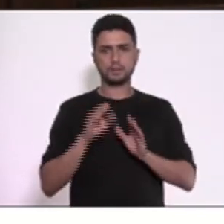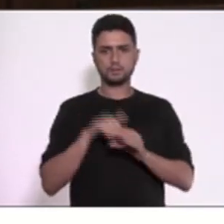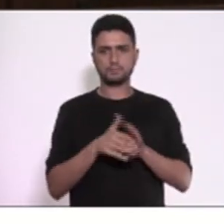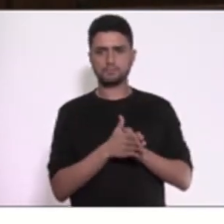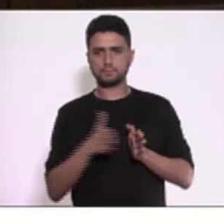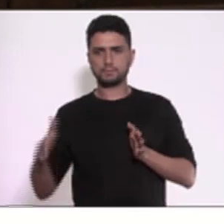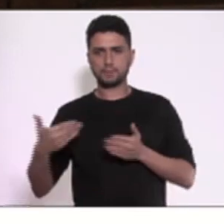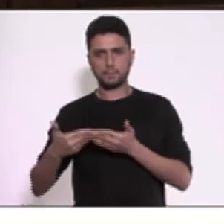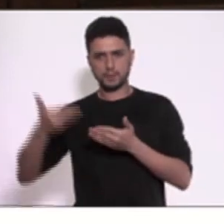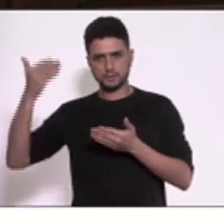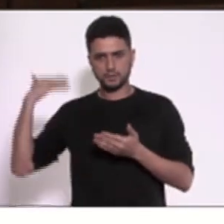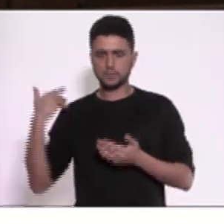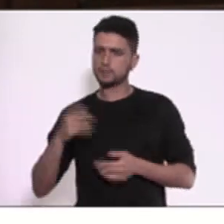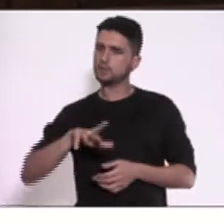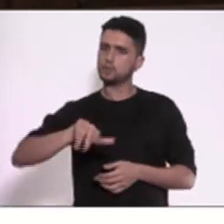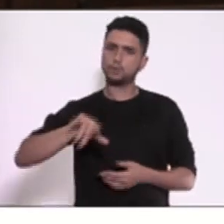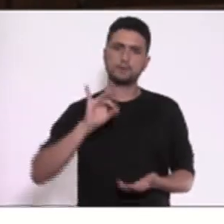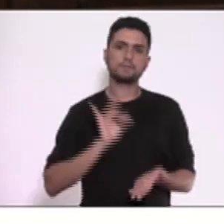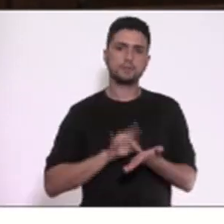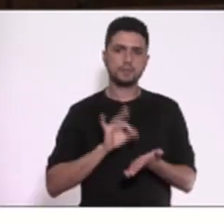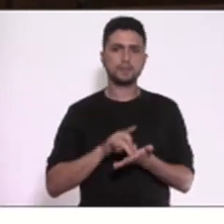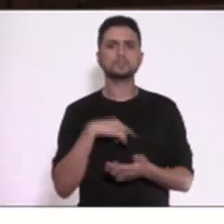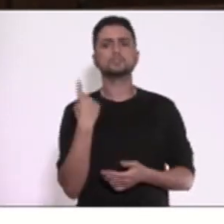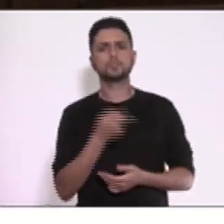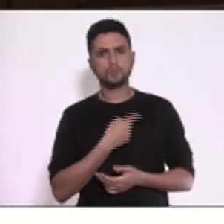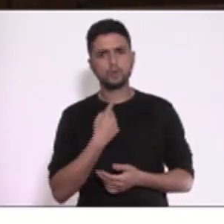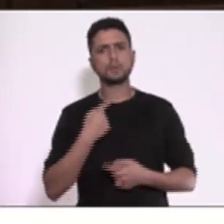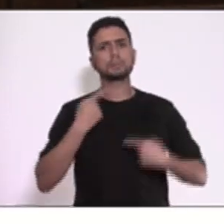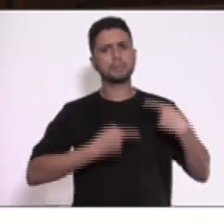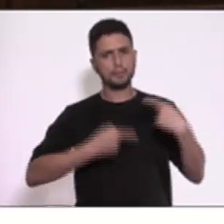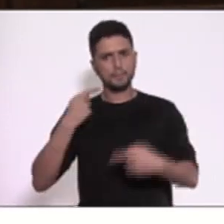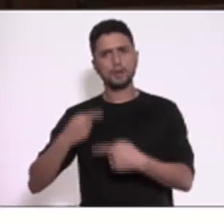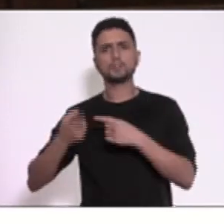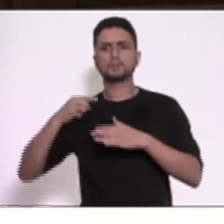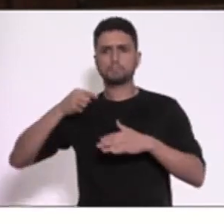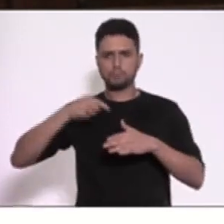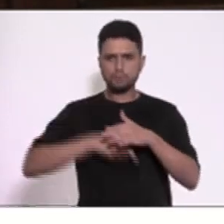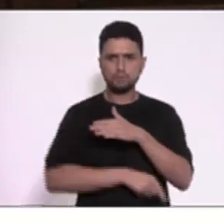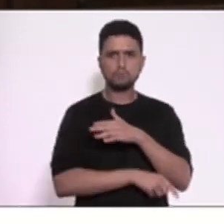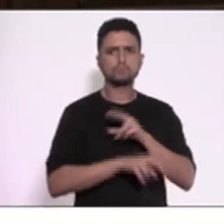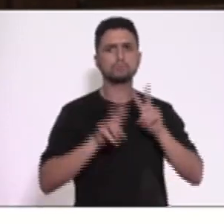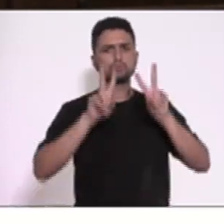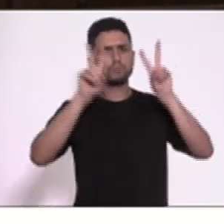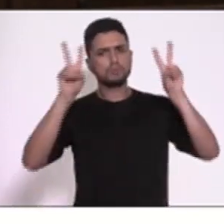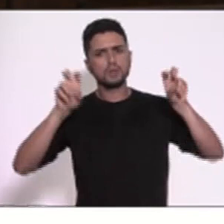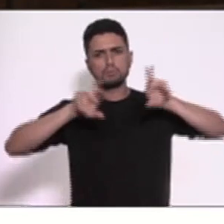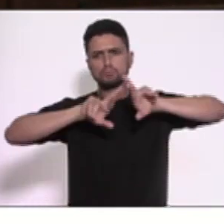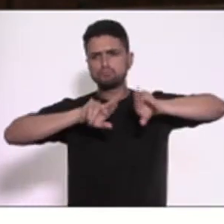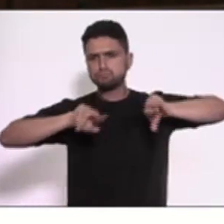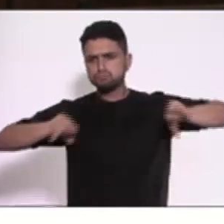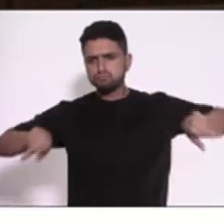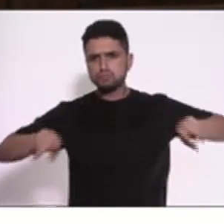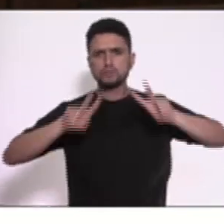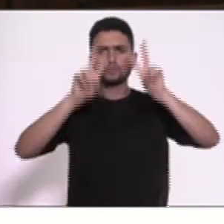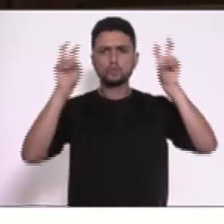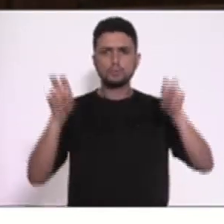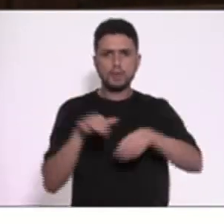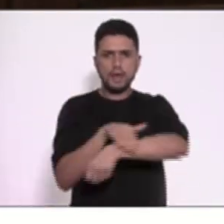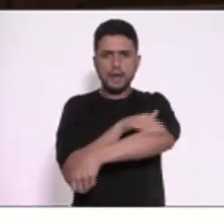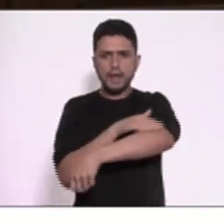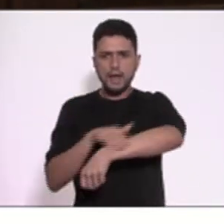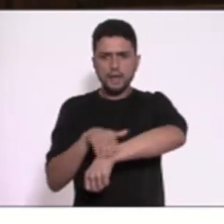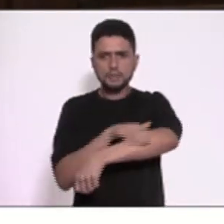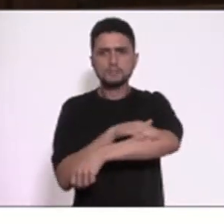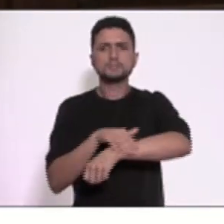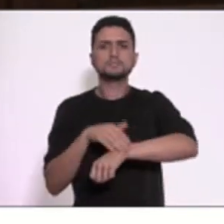não é verdade que nós não fizemos debates aprofundados. Nós fizemos, sim, sobre vários temas, inclusive sobre a questão racial. O que eu quero